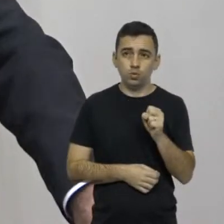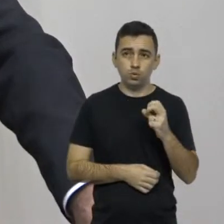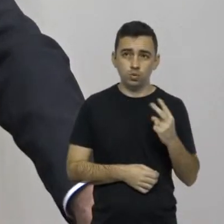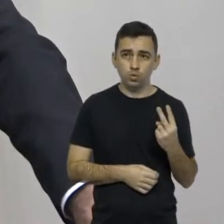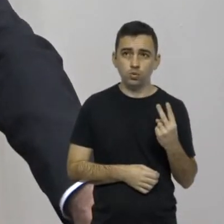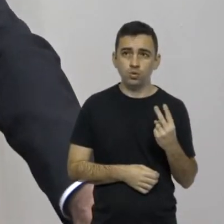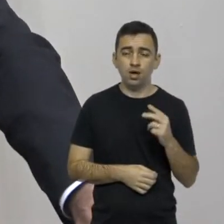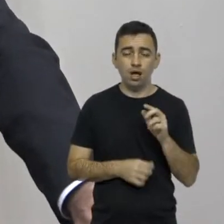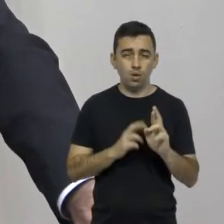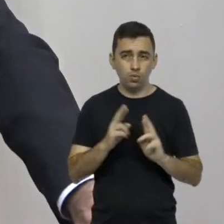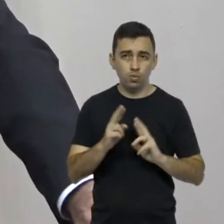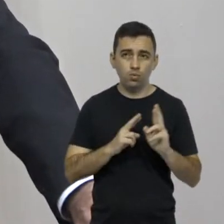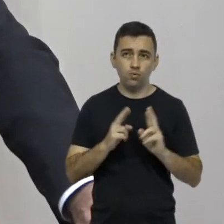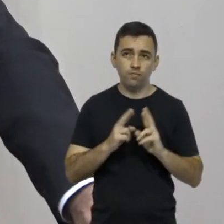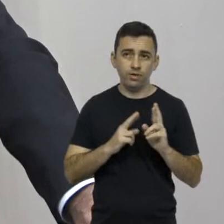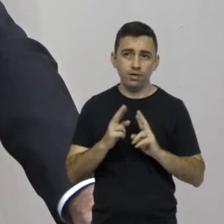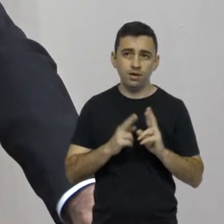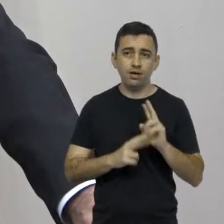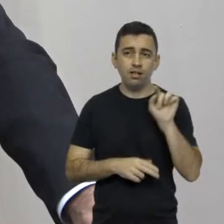rodovia